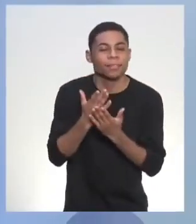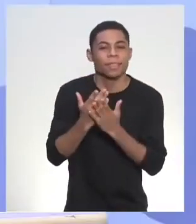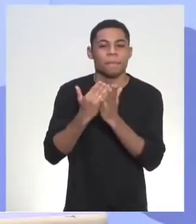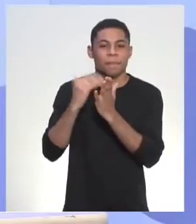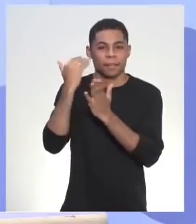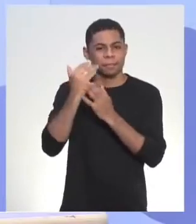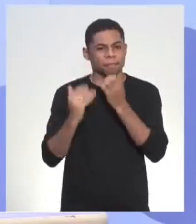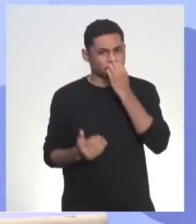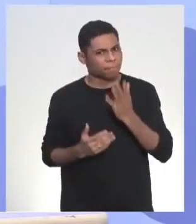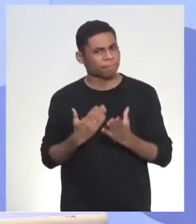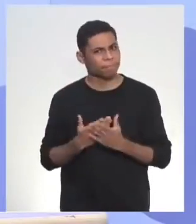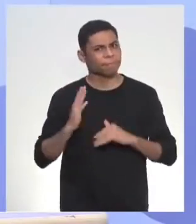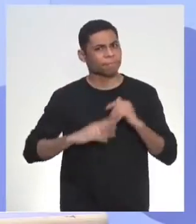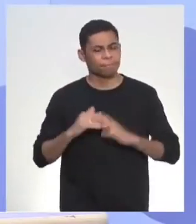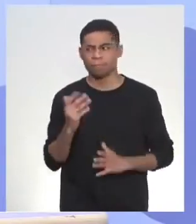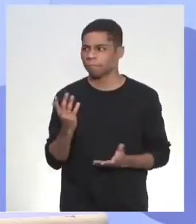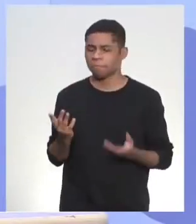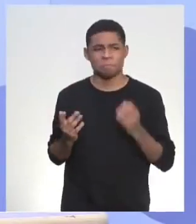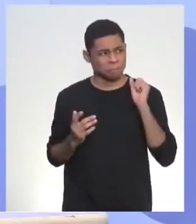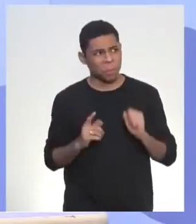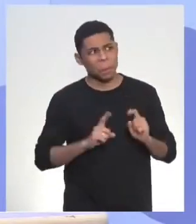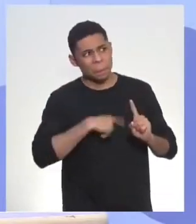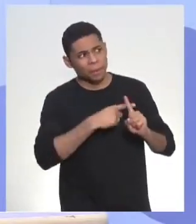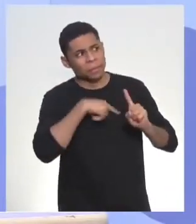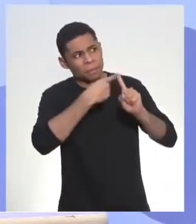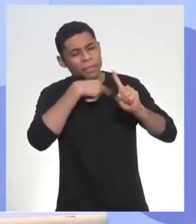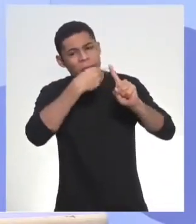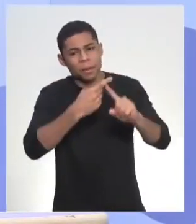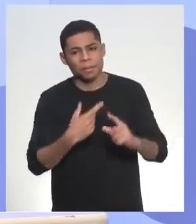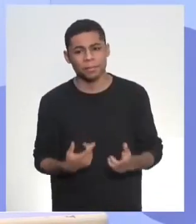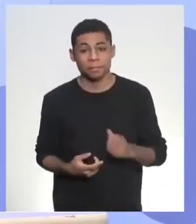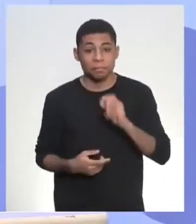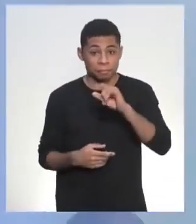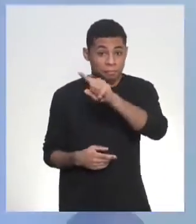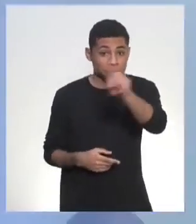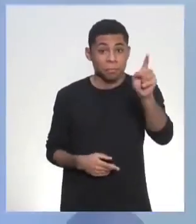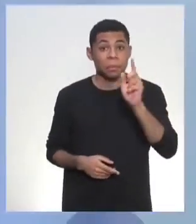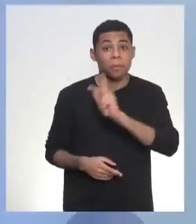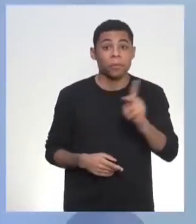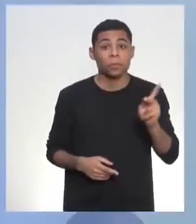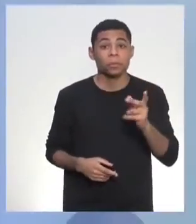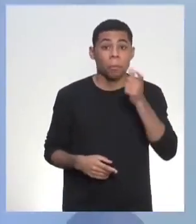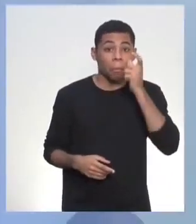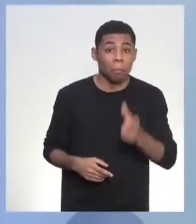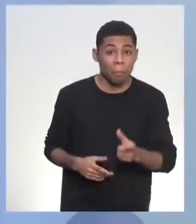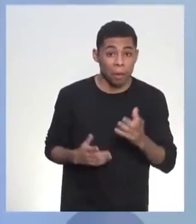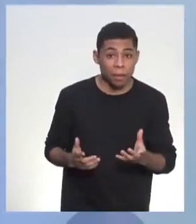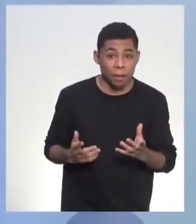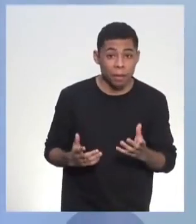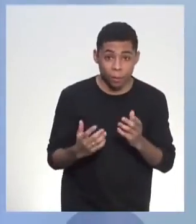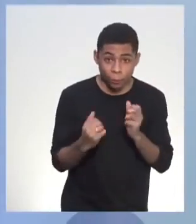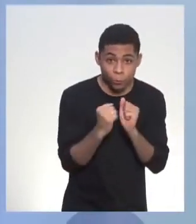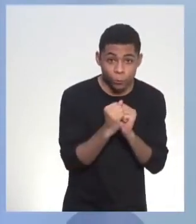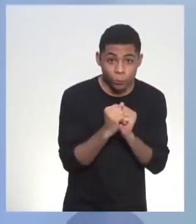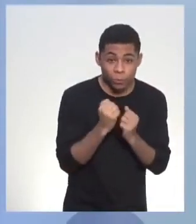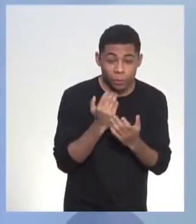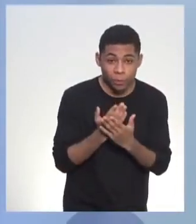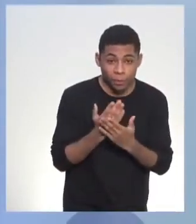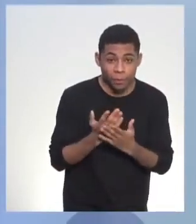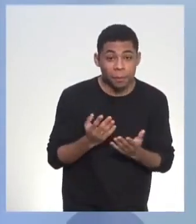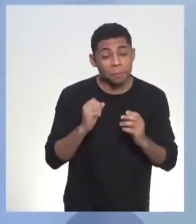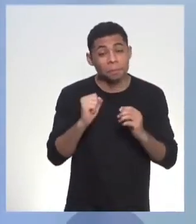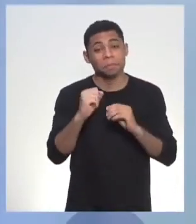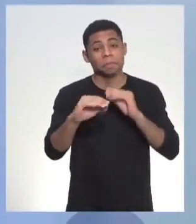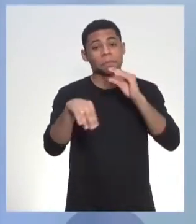legal a aula prática, né? Quem sabe a gente faz mais algumas aulas práticas, hein? Se algum professor tiver interesse na parceria para aula prática, pode entrar